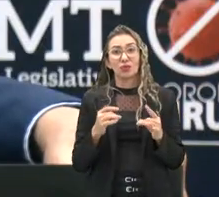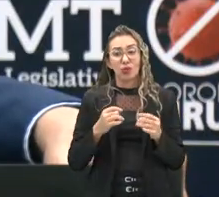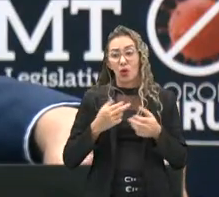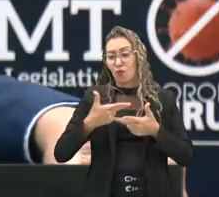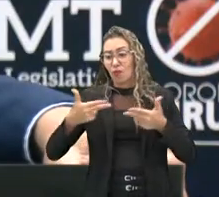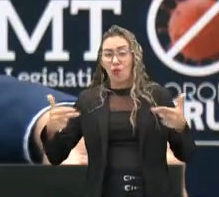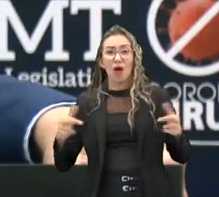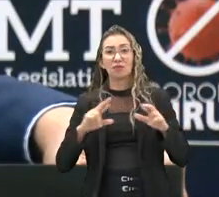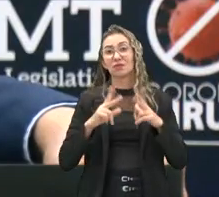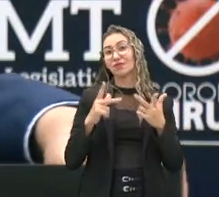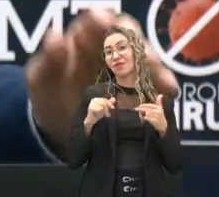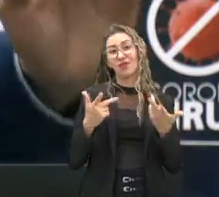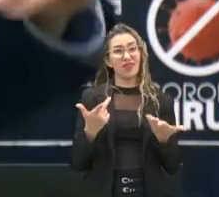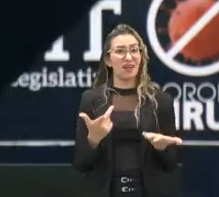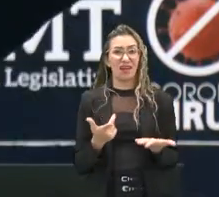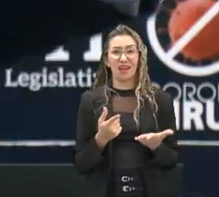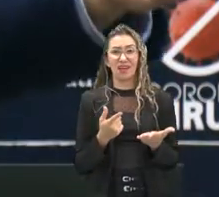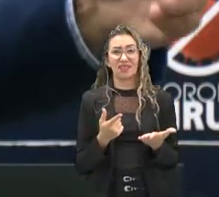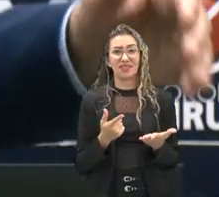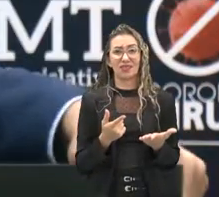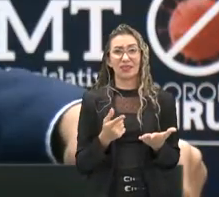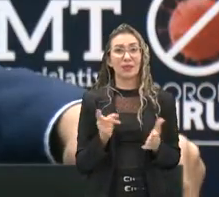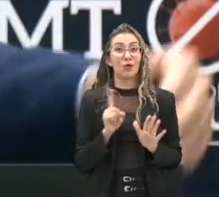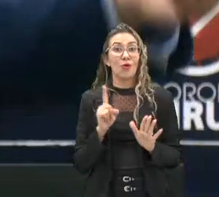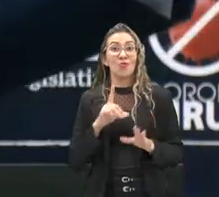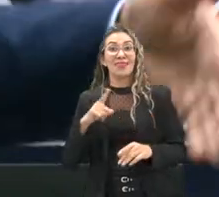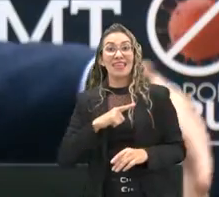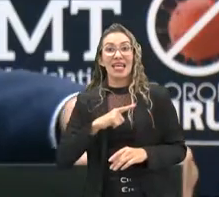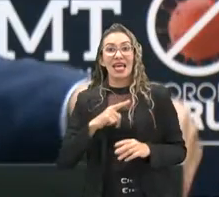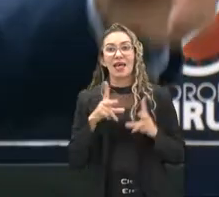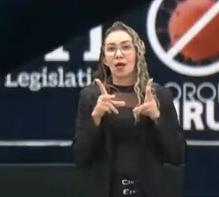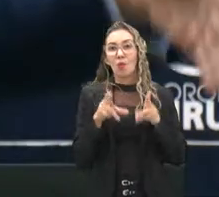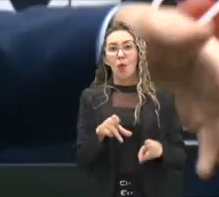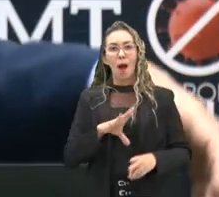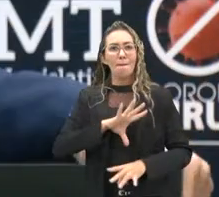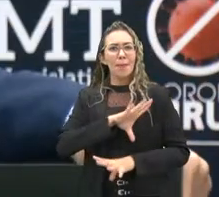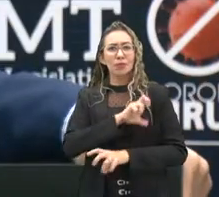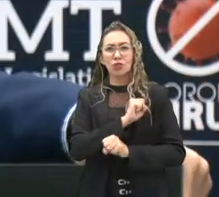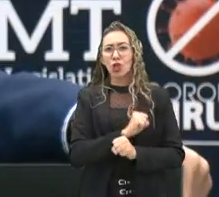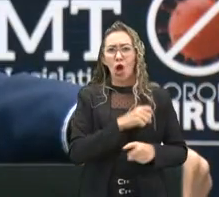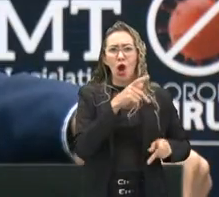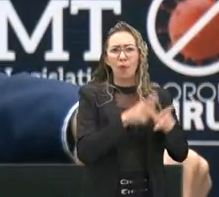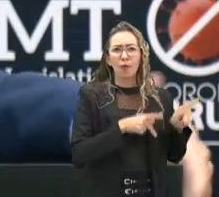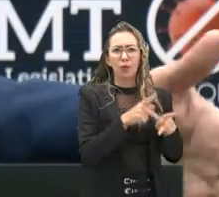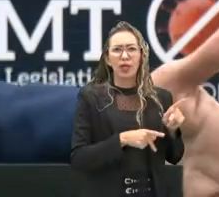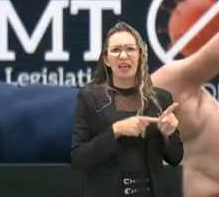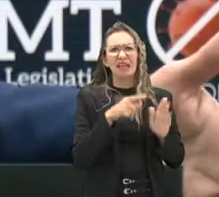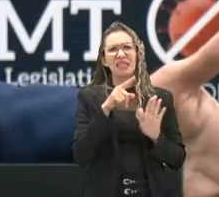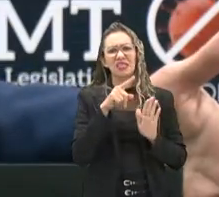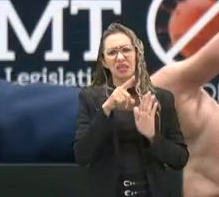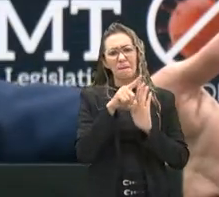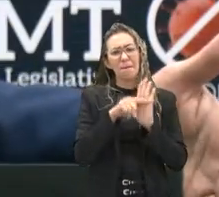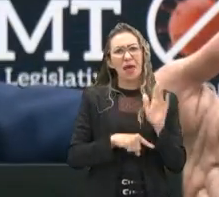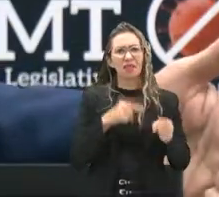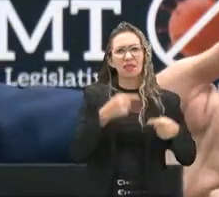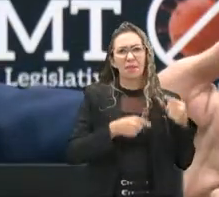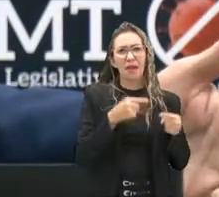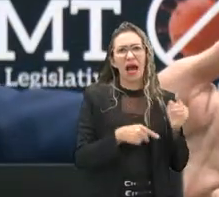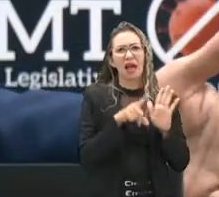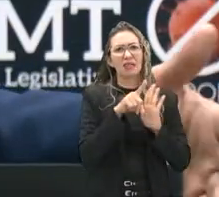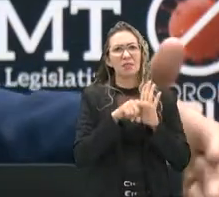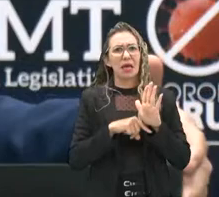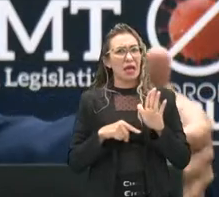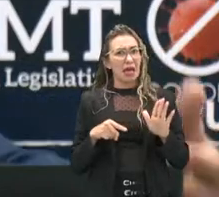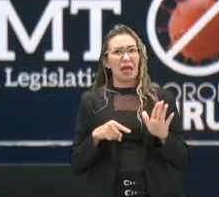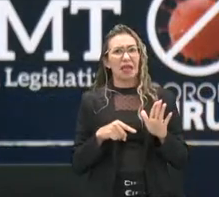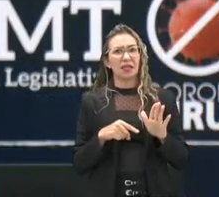política. Infelizmente, cada legislatura aqui é menos debate, é menos tribuna, infelizmente. Desde que a Constituição